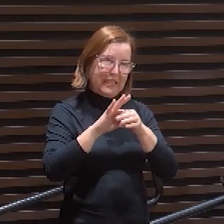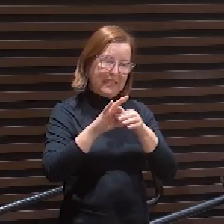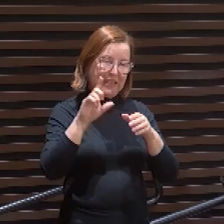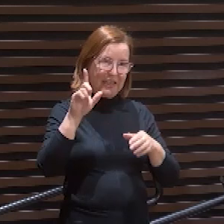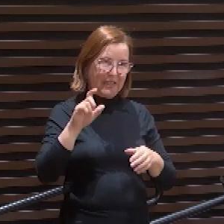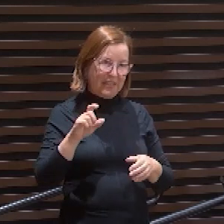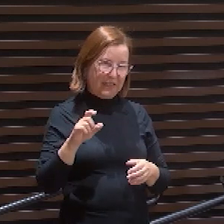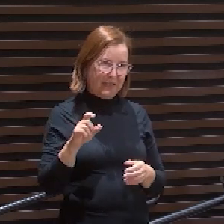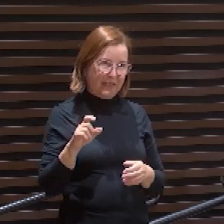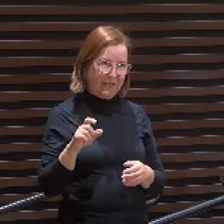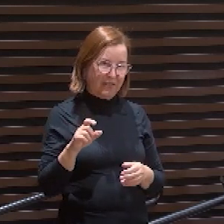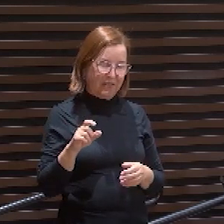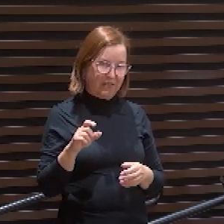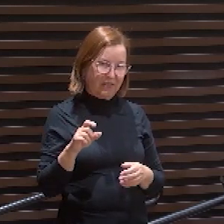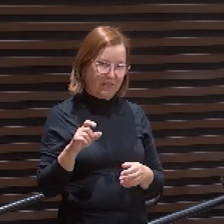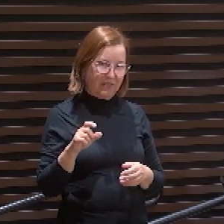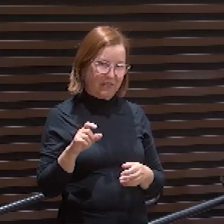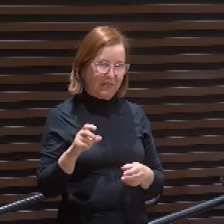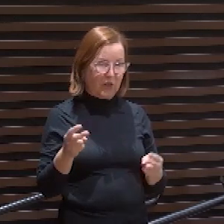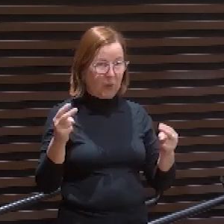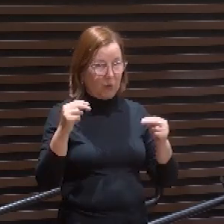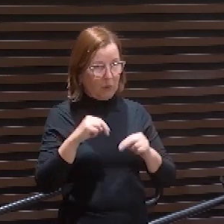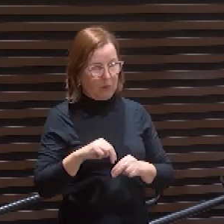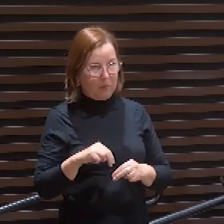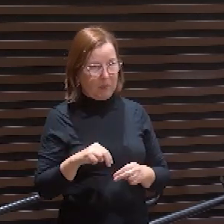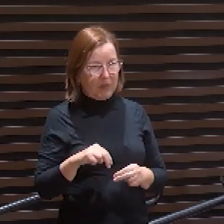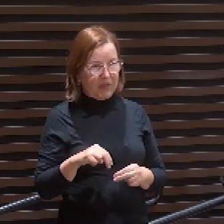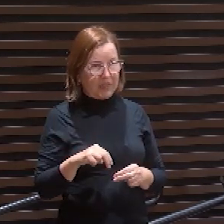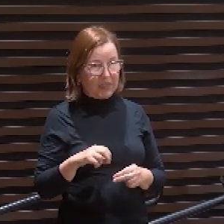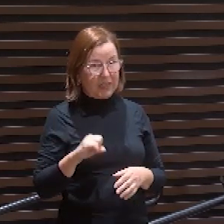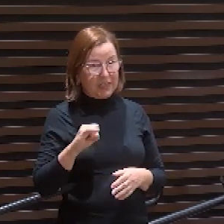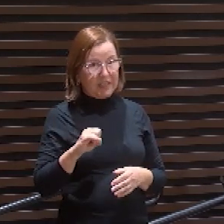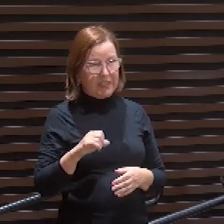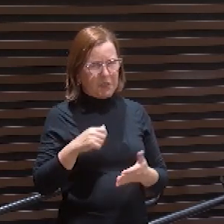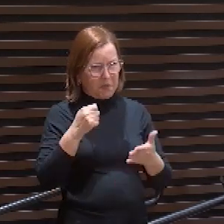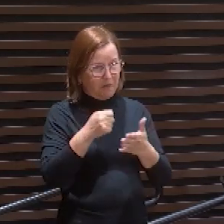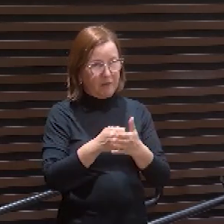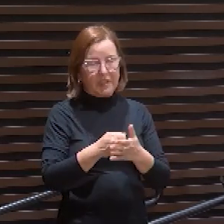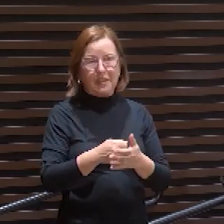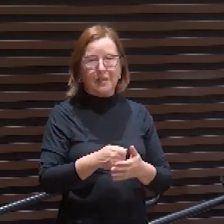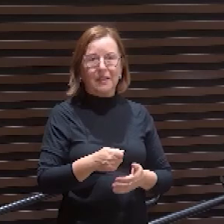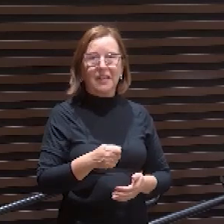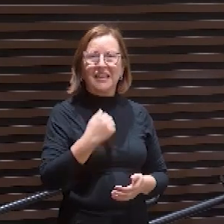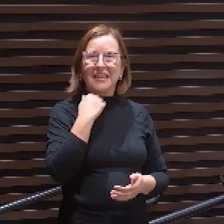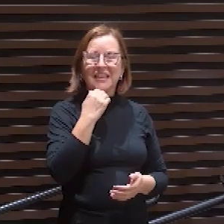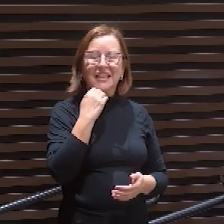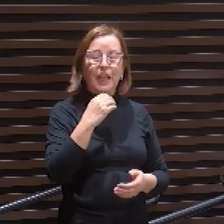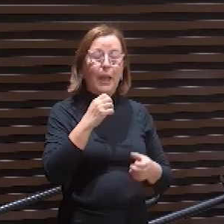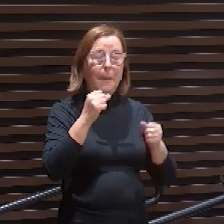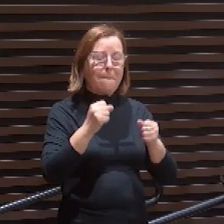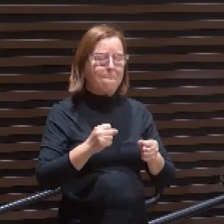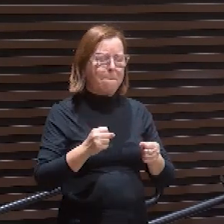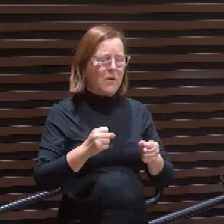uma vez ratificada, ninguém a revoga ou lhe acrescenta alguma